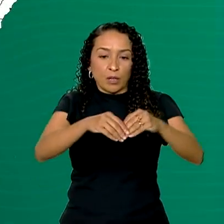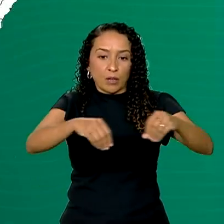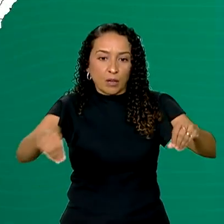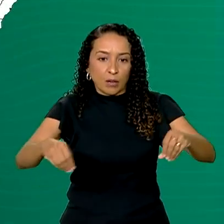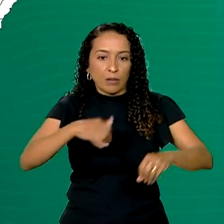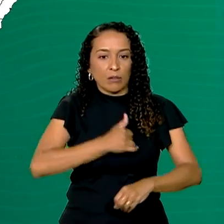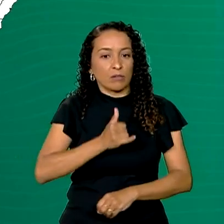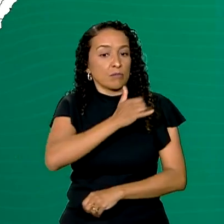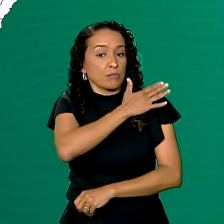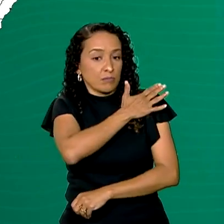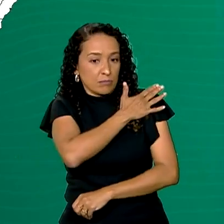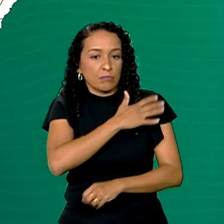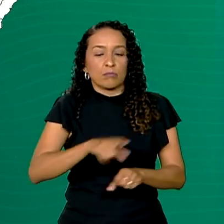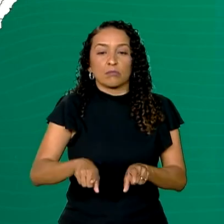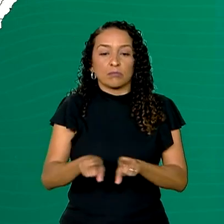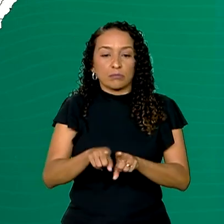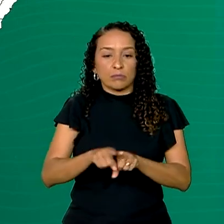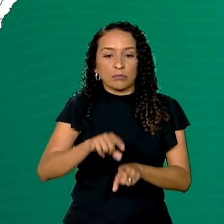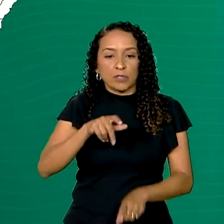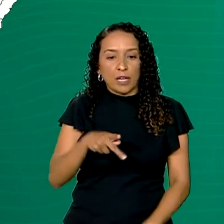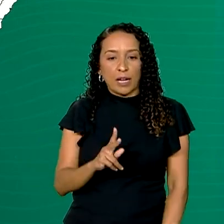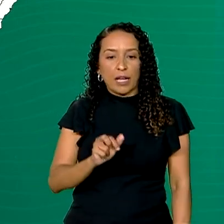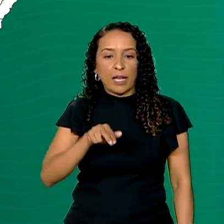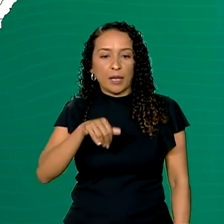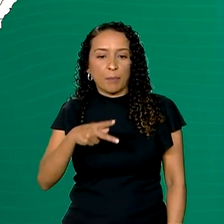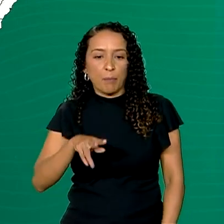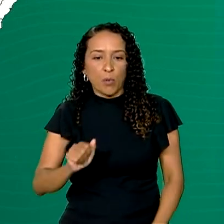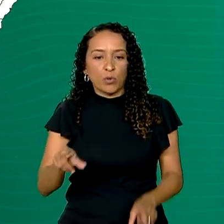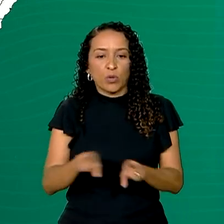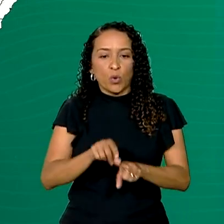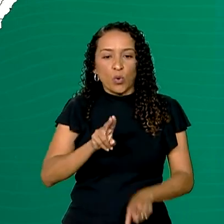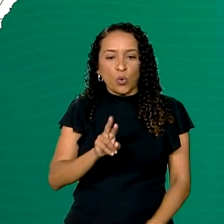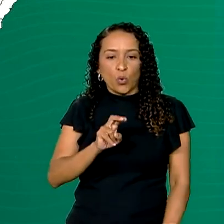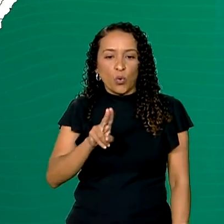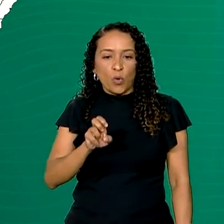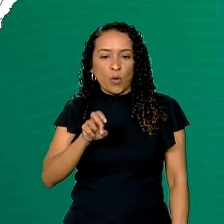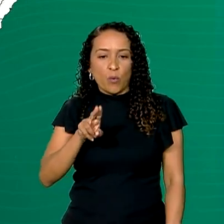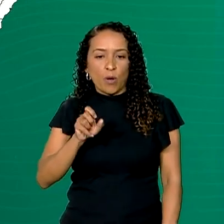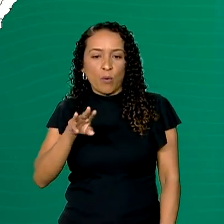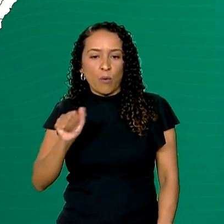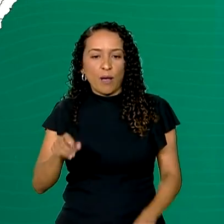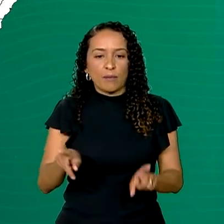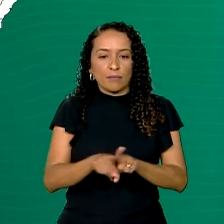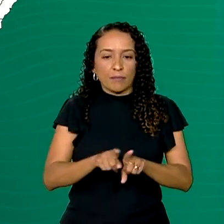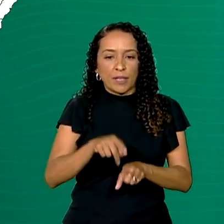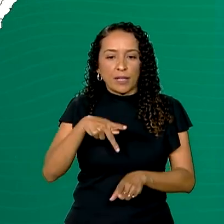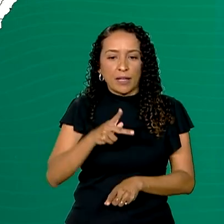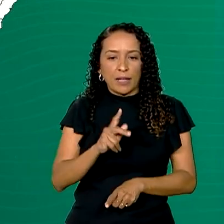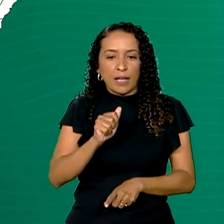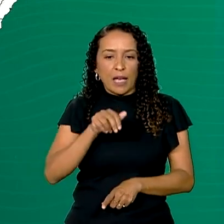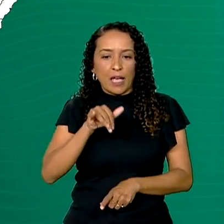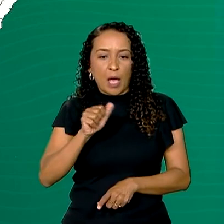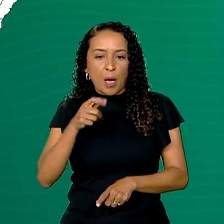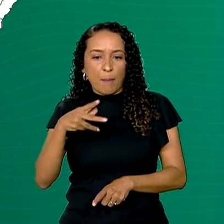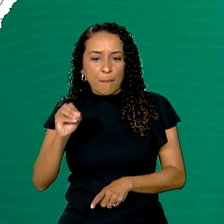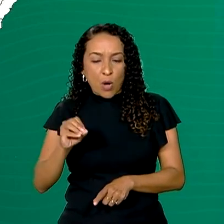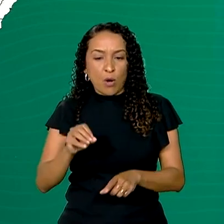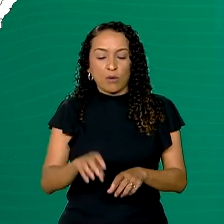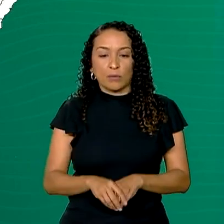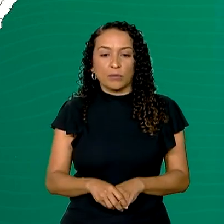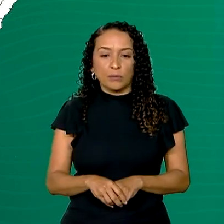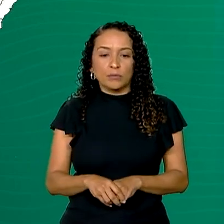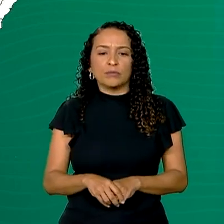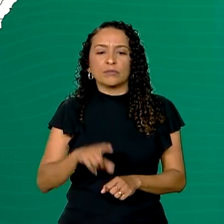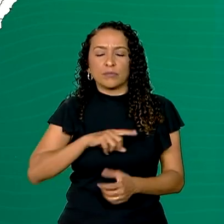territórios Yanomami, Caripuna, Urueuauau, Caiapó, Araribóia e Munduruku.